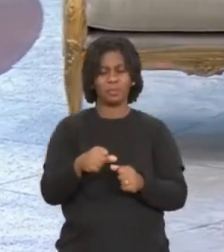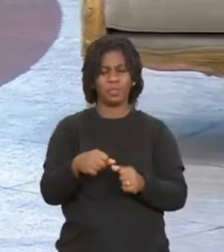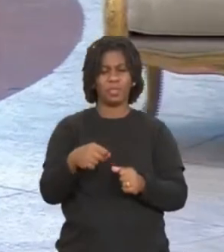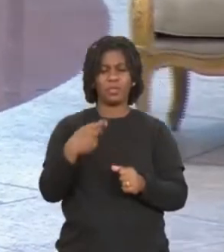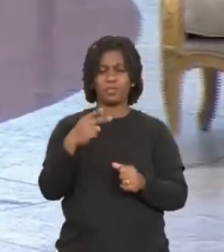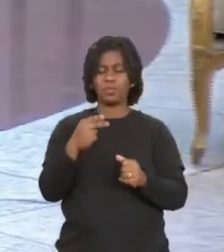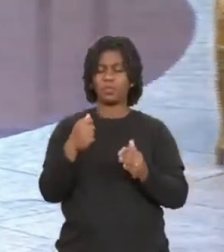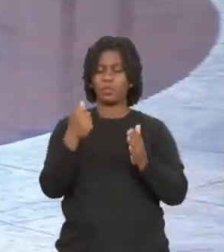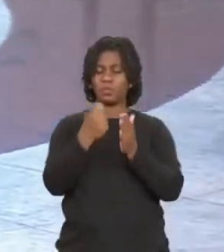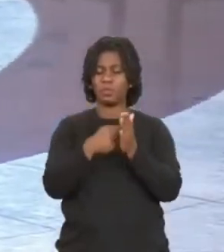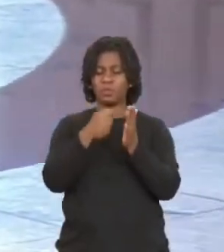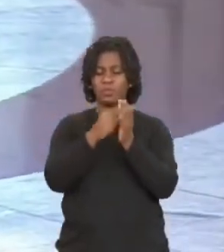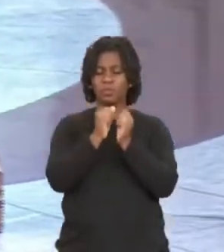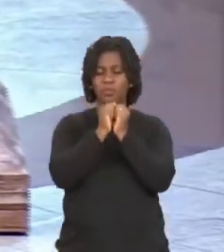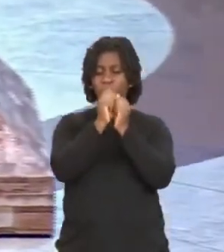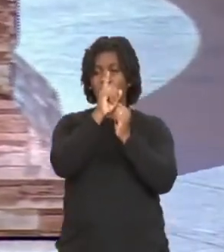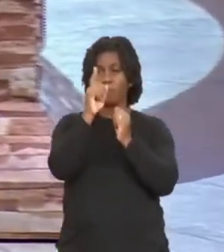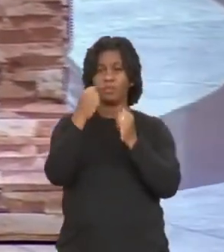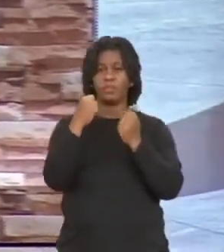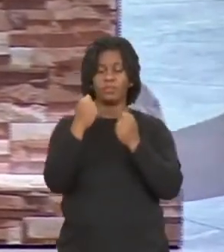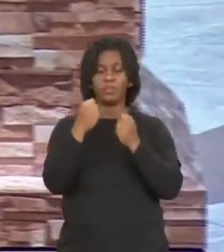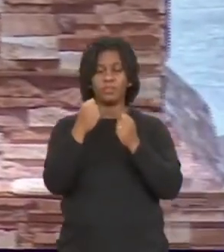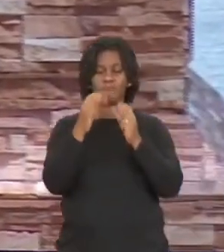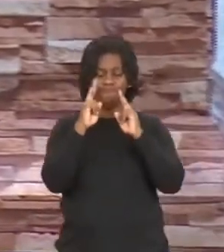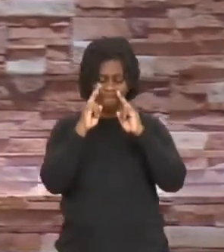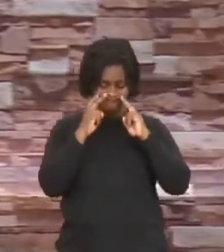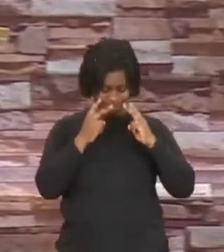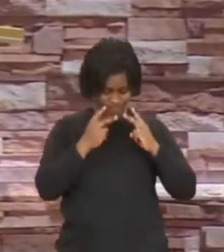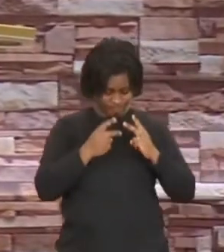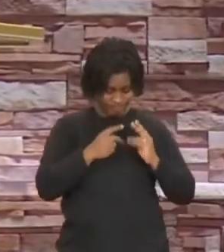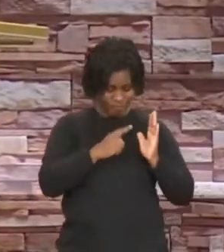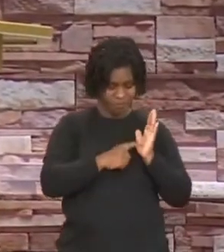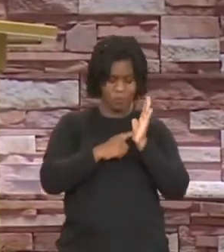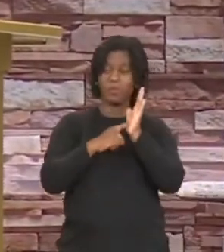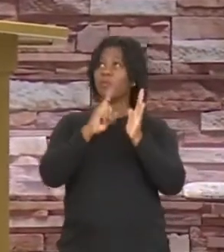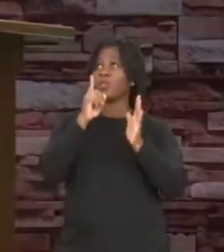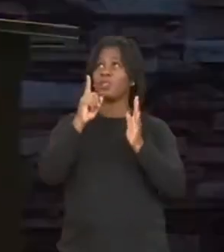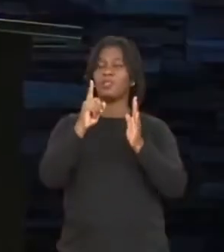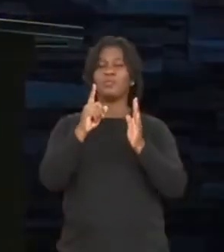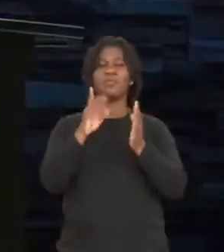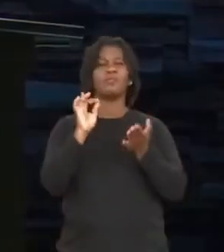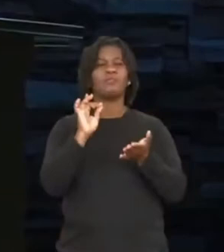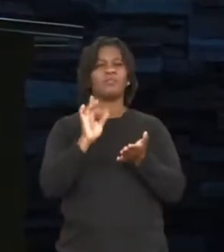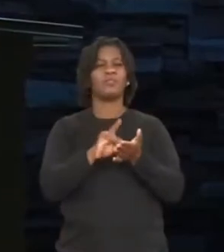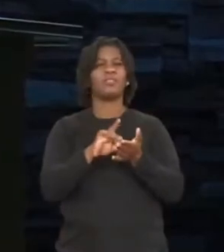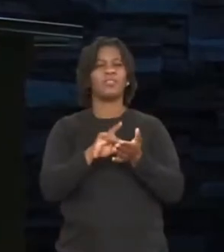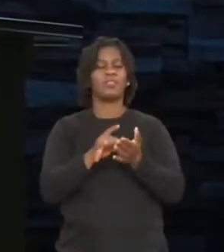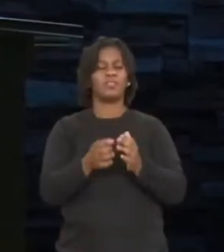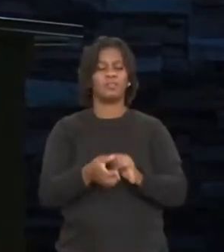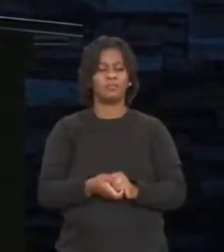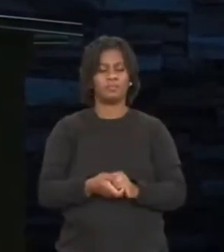Deus. É agora que você tem que encarar quem você é. Hoje é o dia da verdade. Feche os seus olhos.